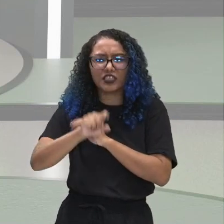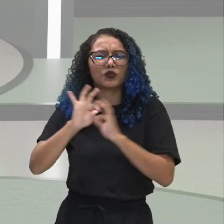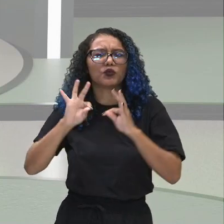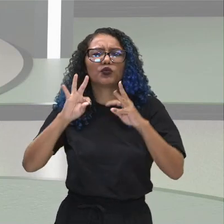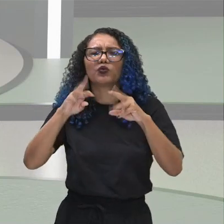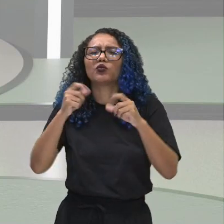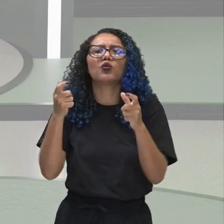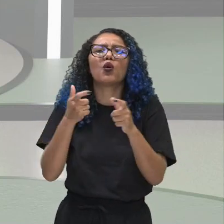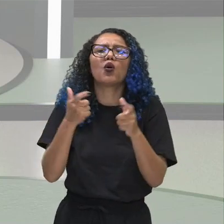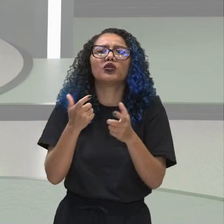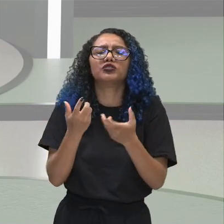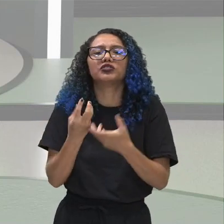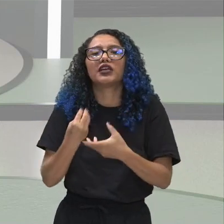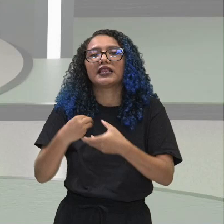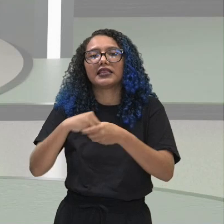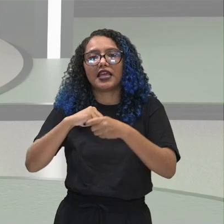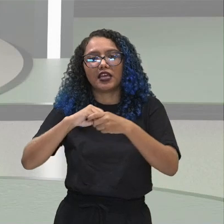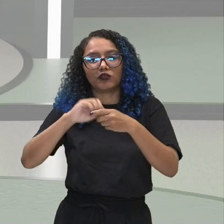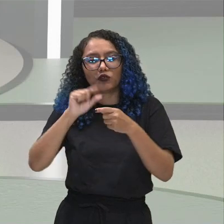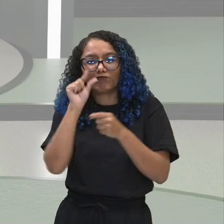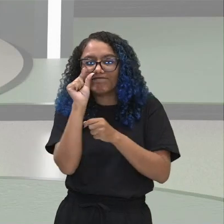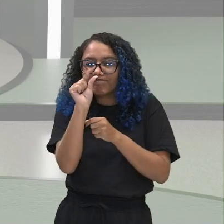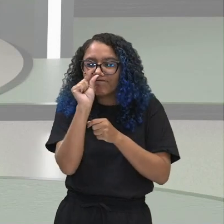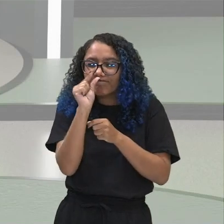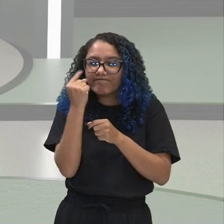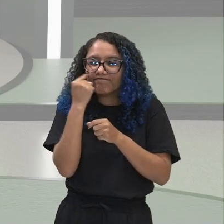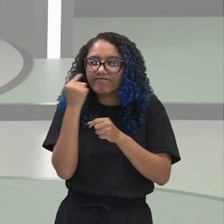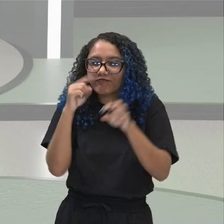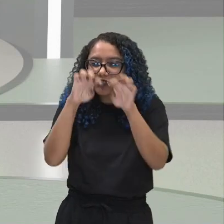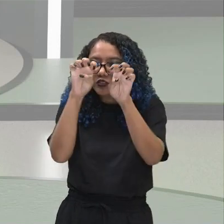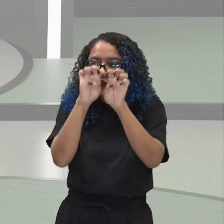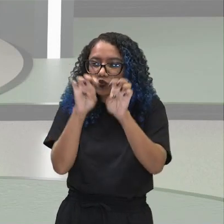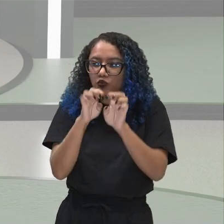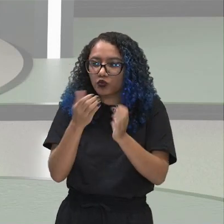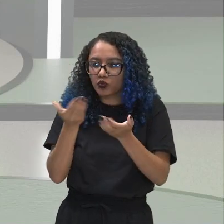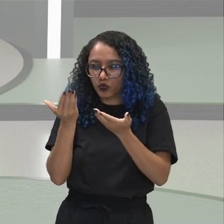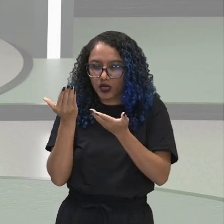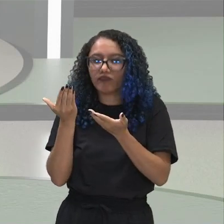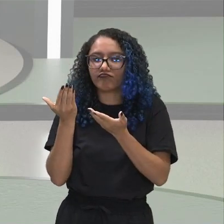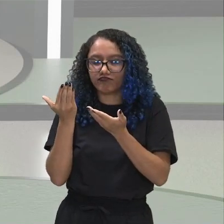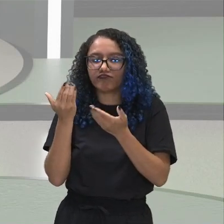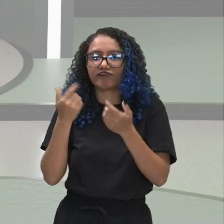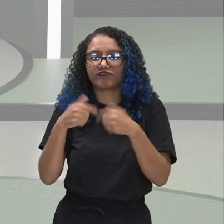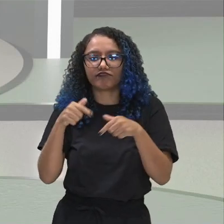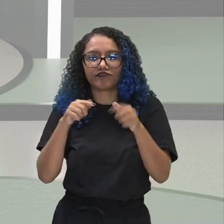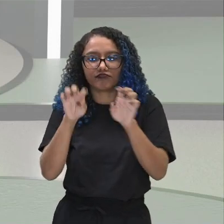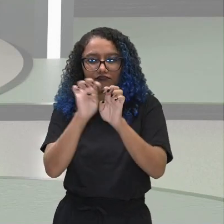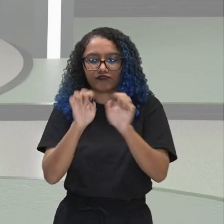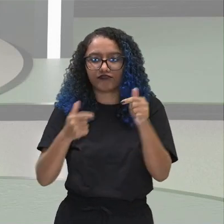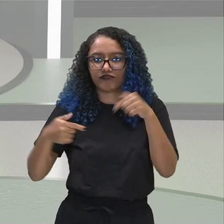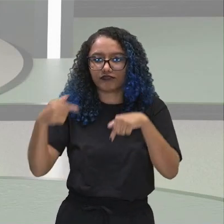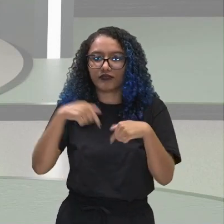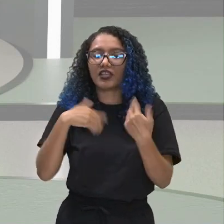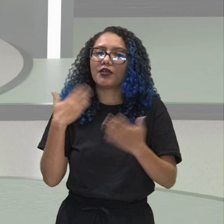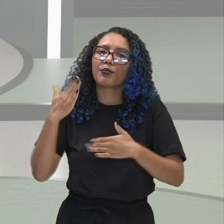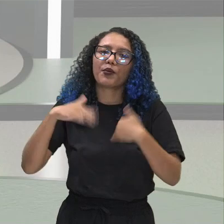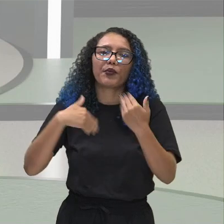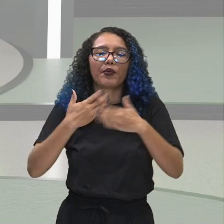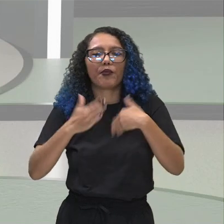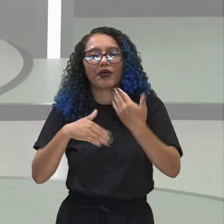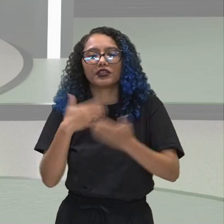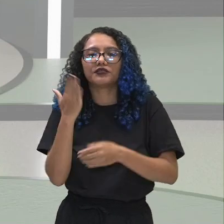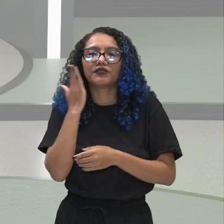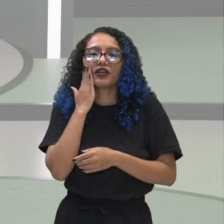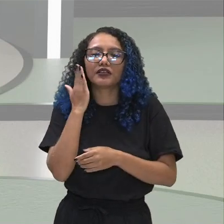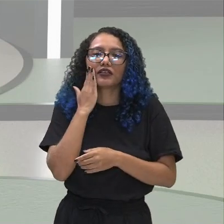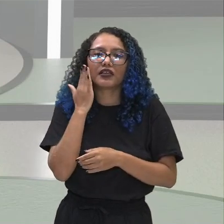codificada dentro dessa minúscula estrutura, né? Estrutura química. E com o passar da nossa aula, a gente vai